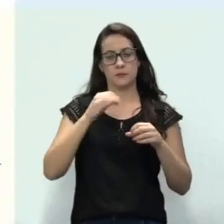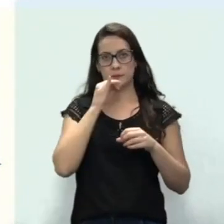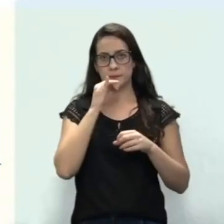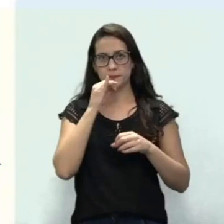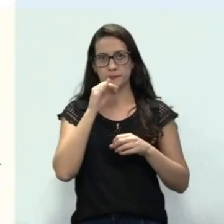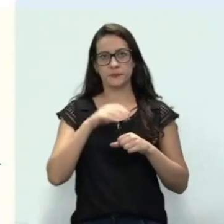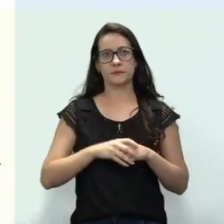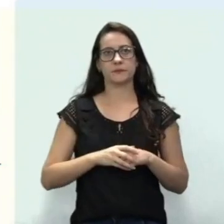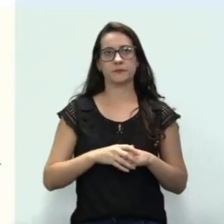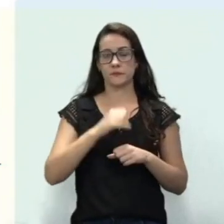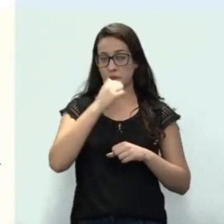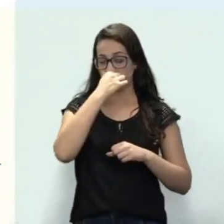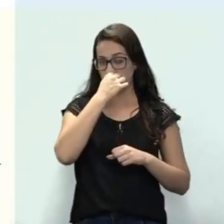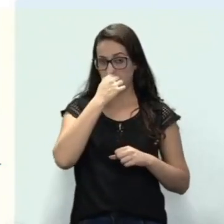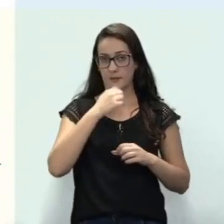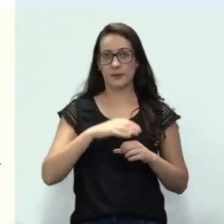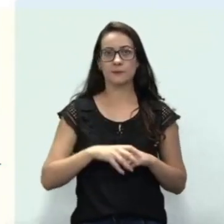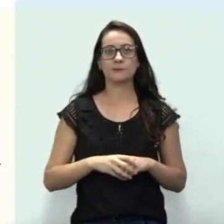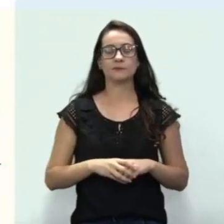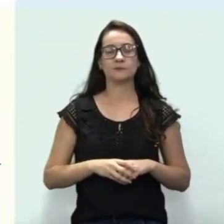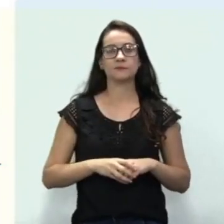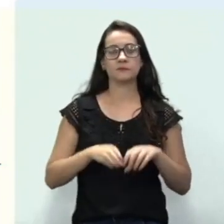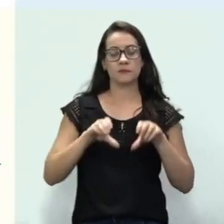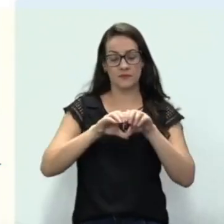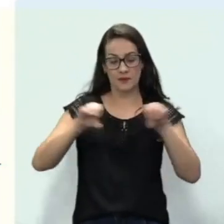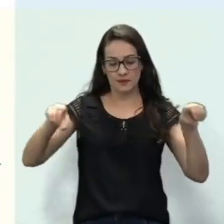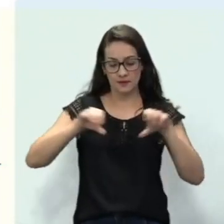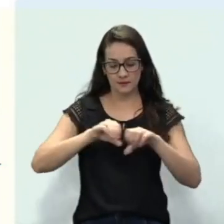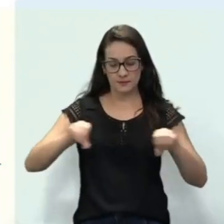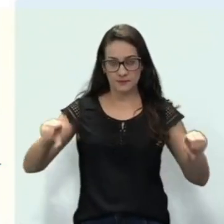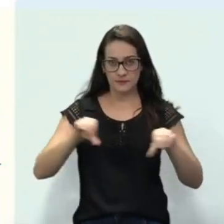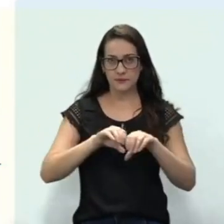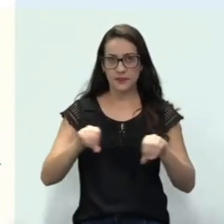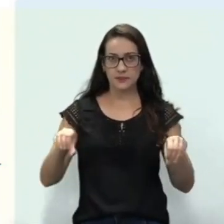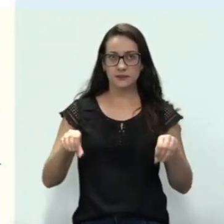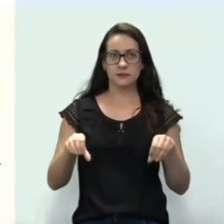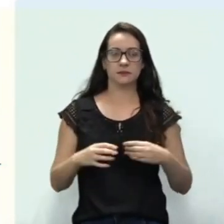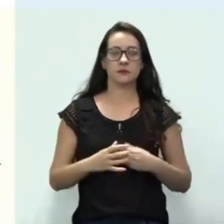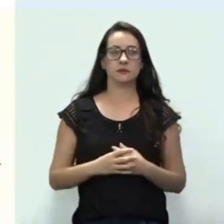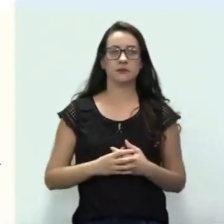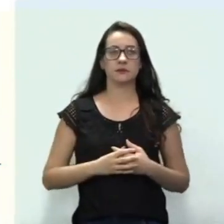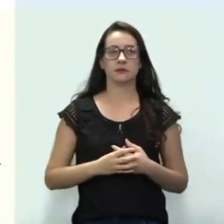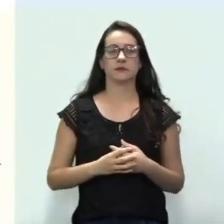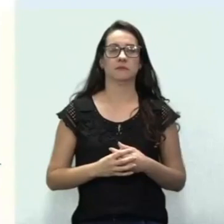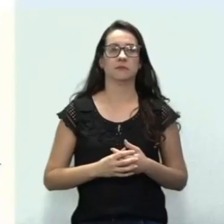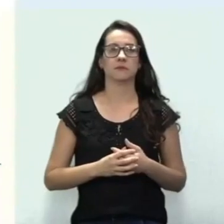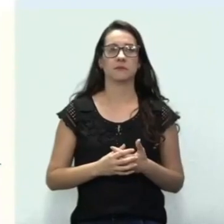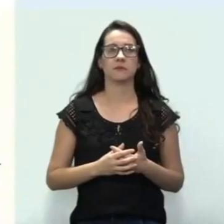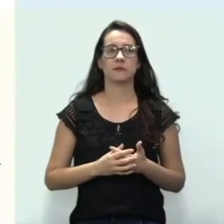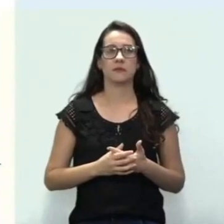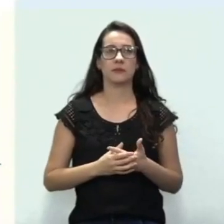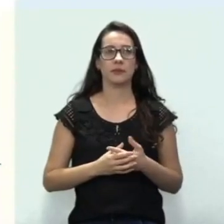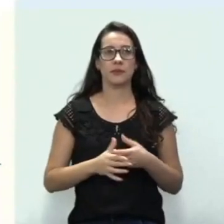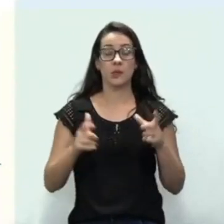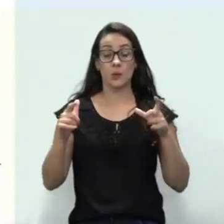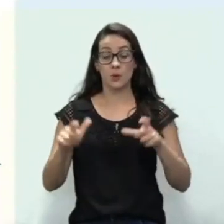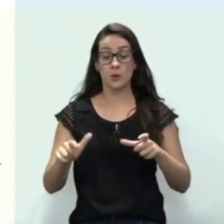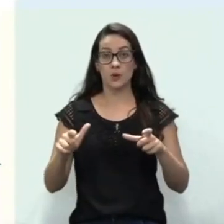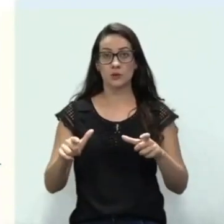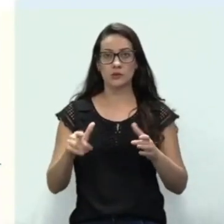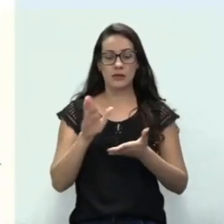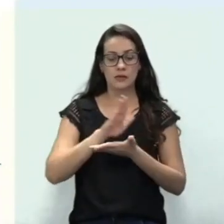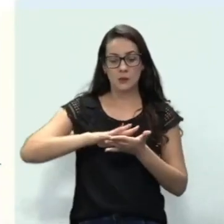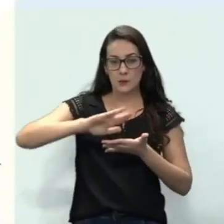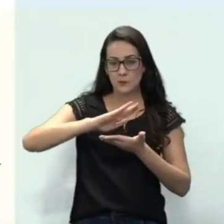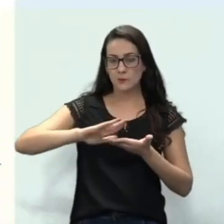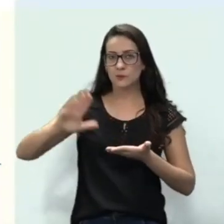como a gente pode ver aqui, como elas estão localizadas dentro da mesma região de